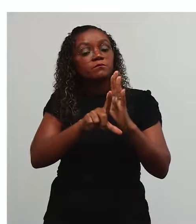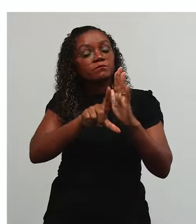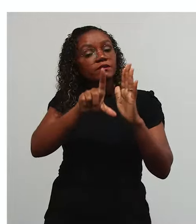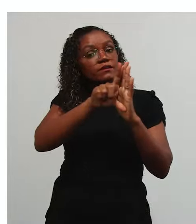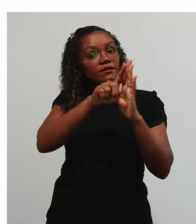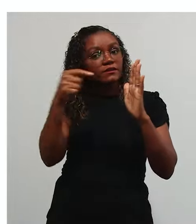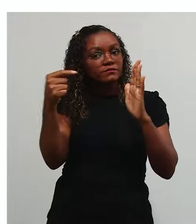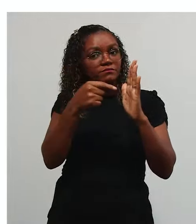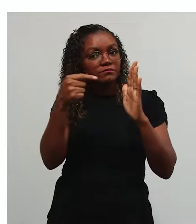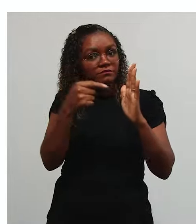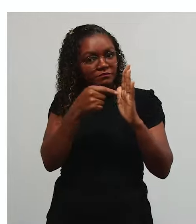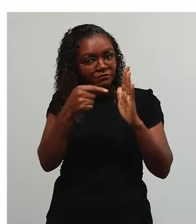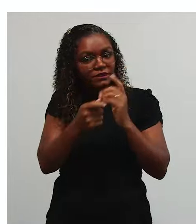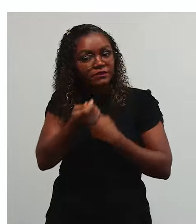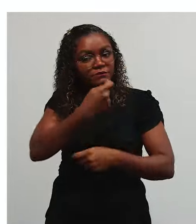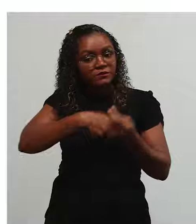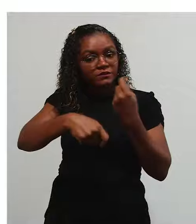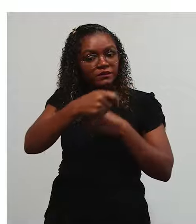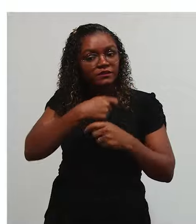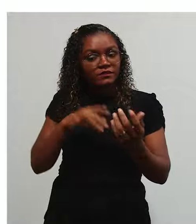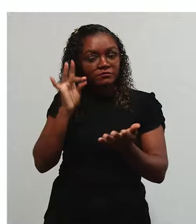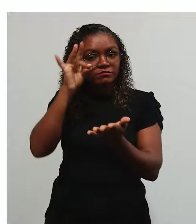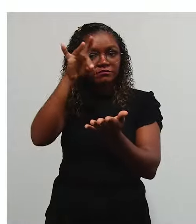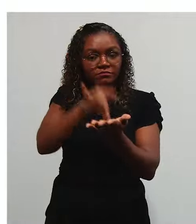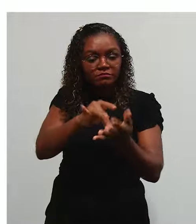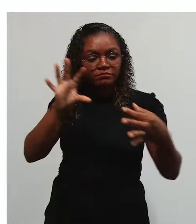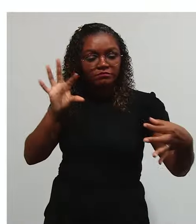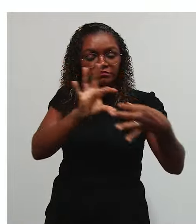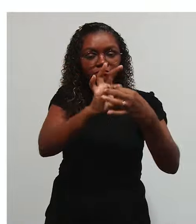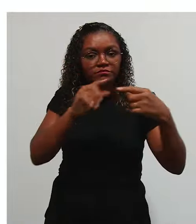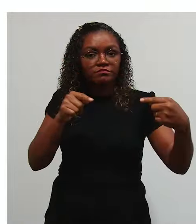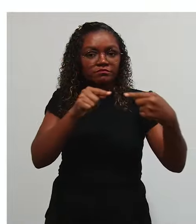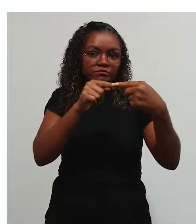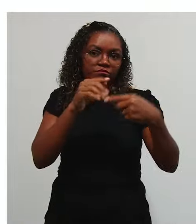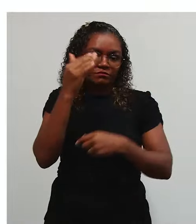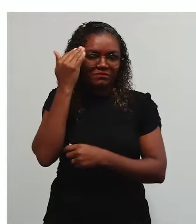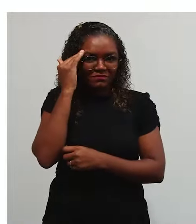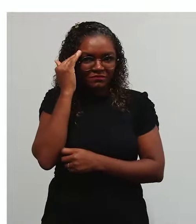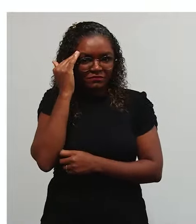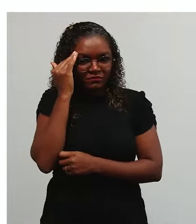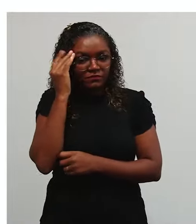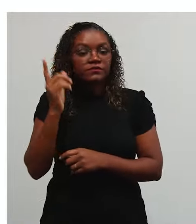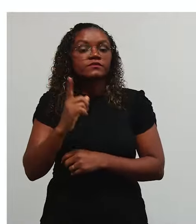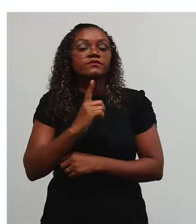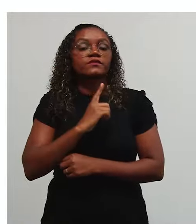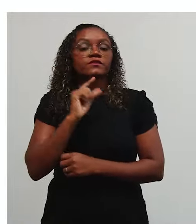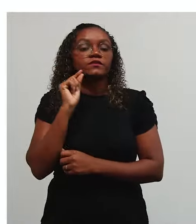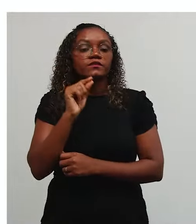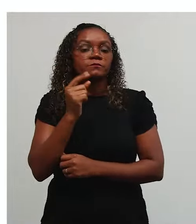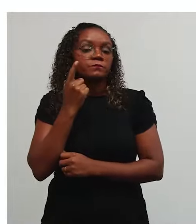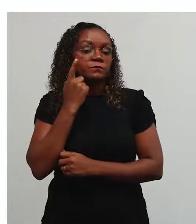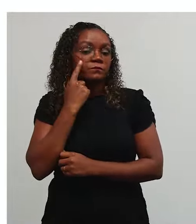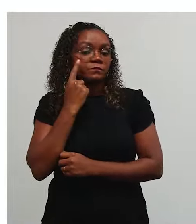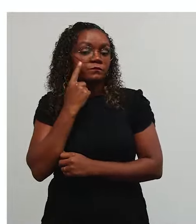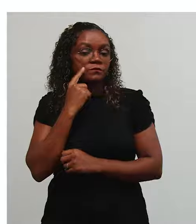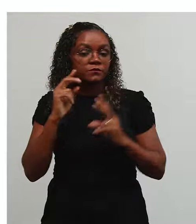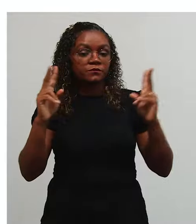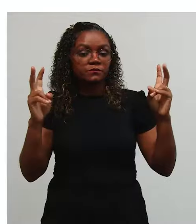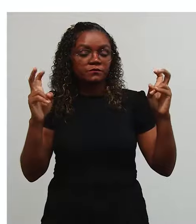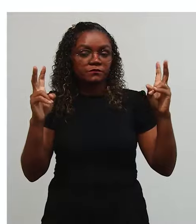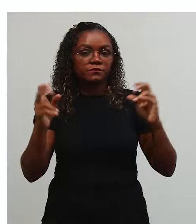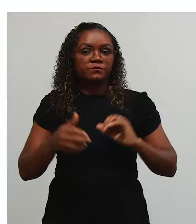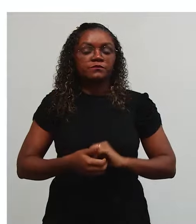mediante atividade administrativa plenamente vinculada tá E aqui eu até coloquei essa